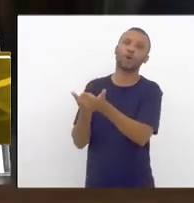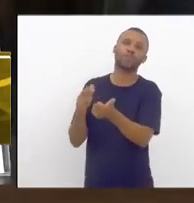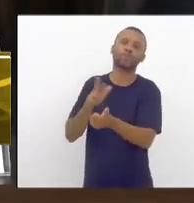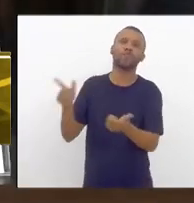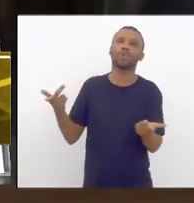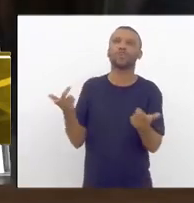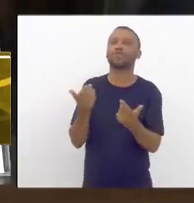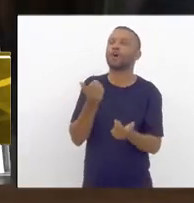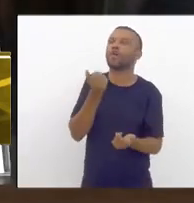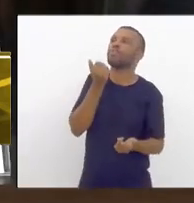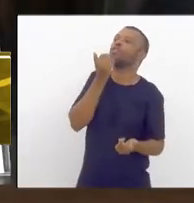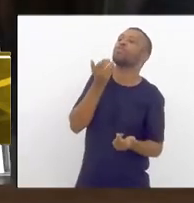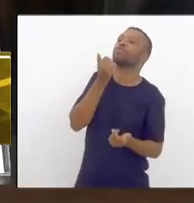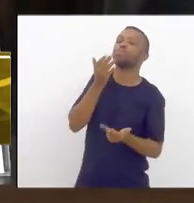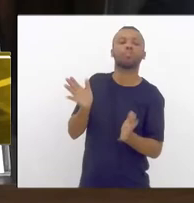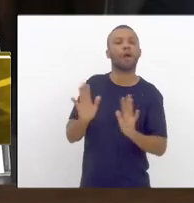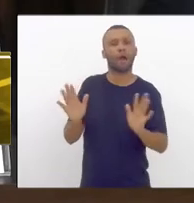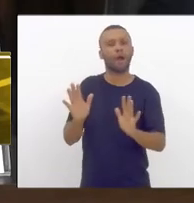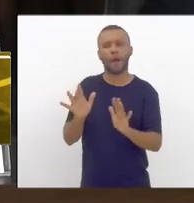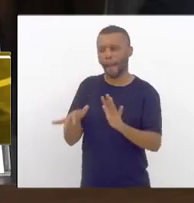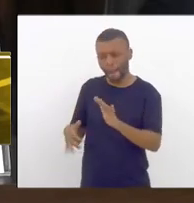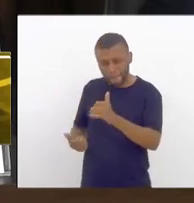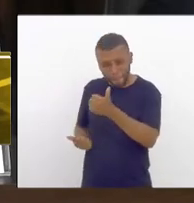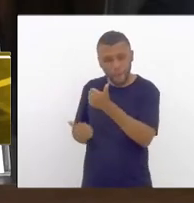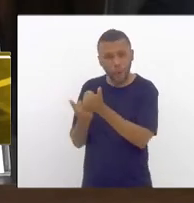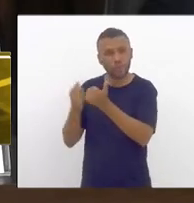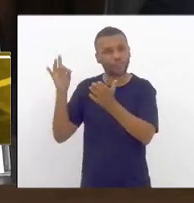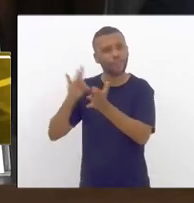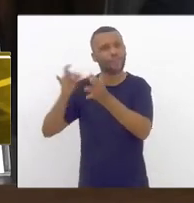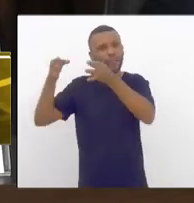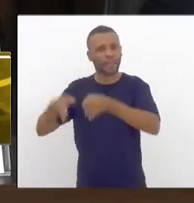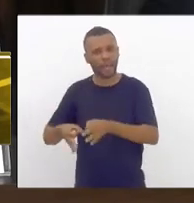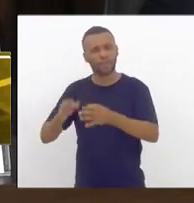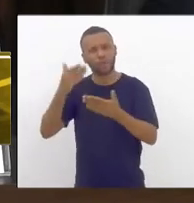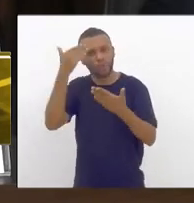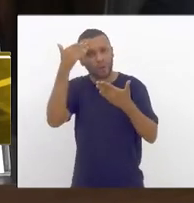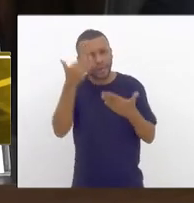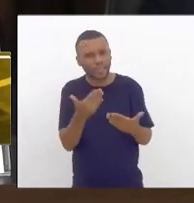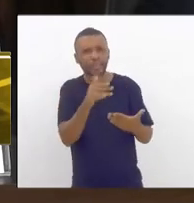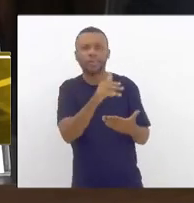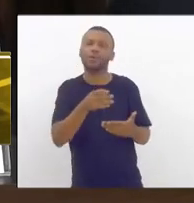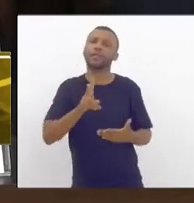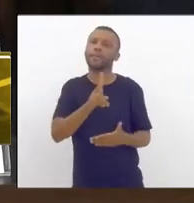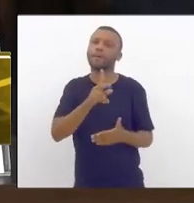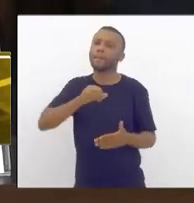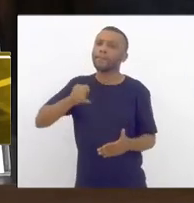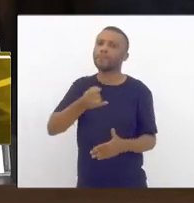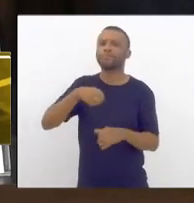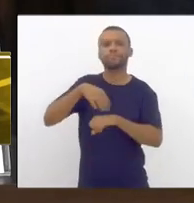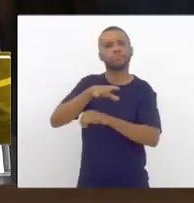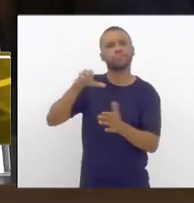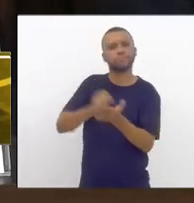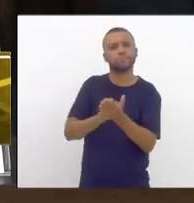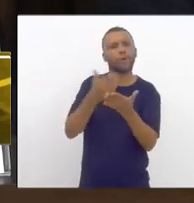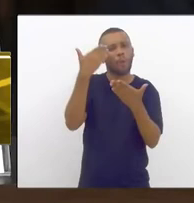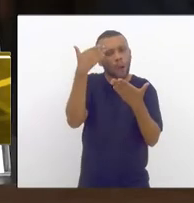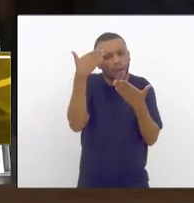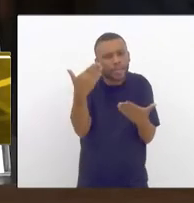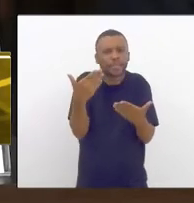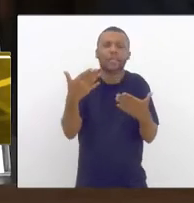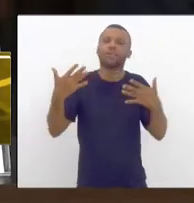verdade a quem sempre agradeço então sempre deixo aqui o registrado publicamente o agradecimento